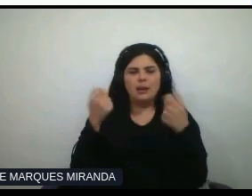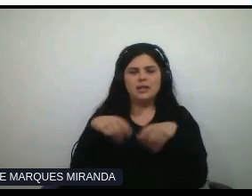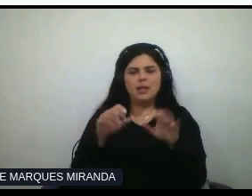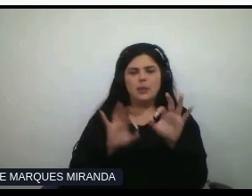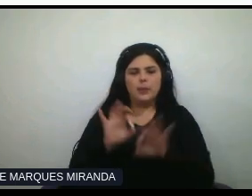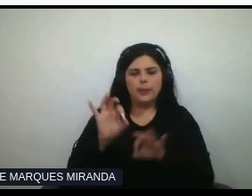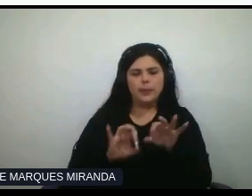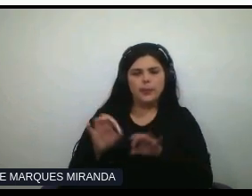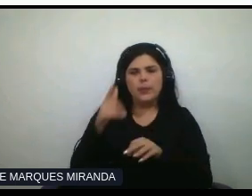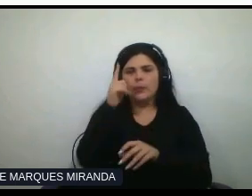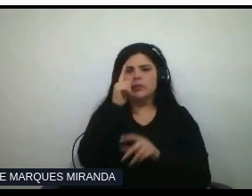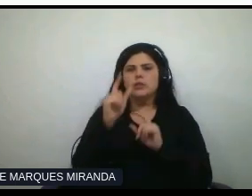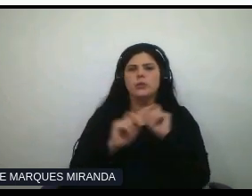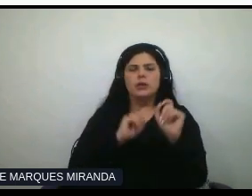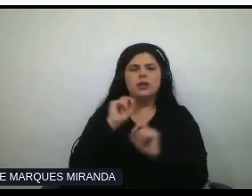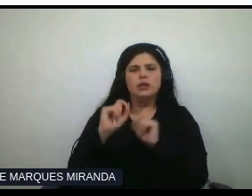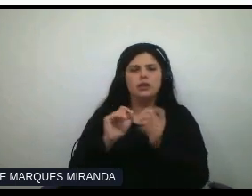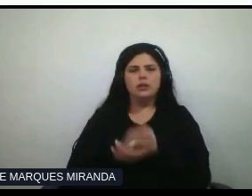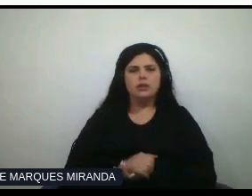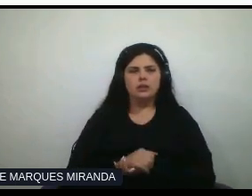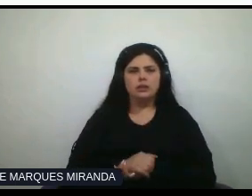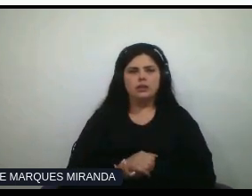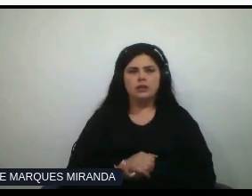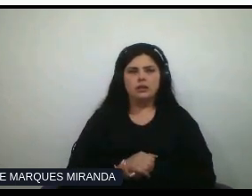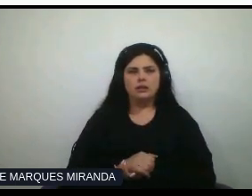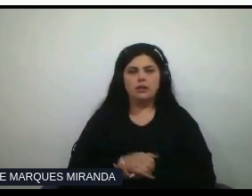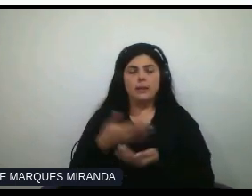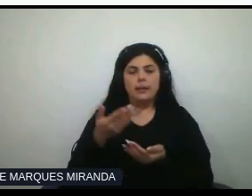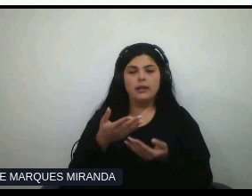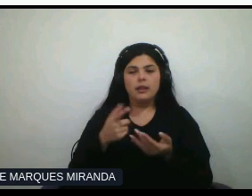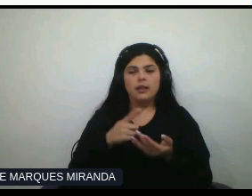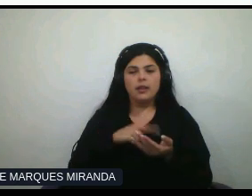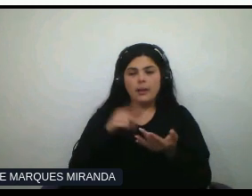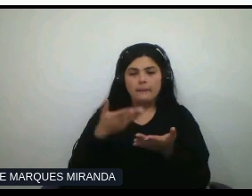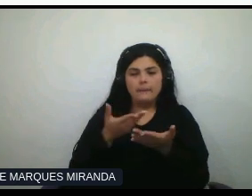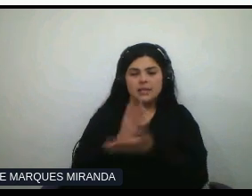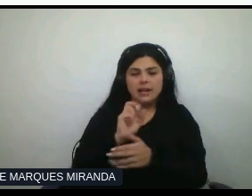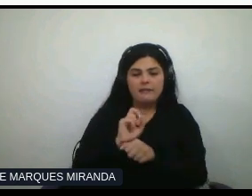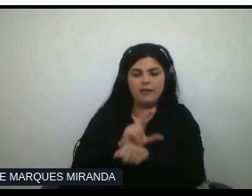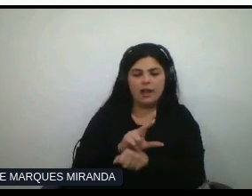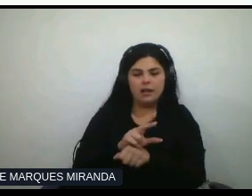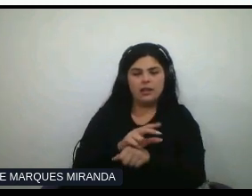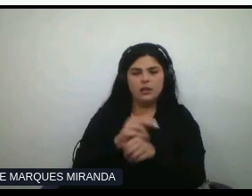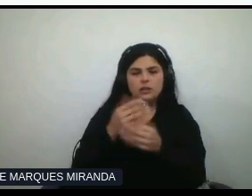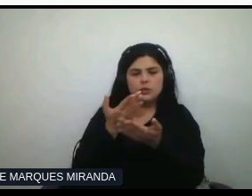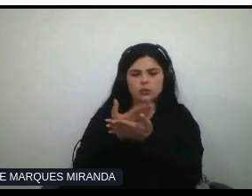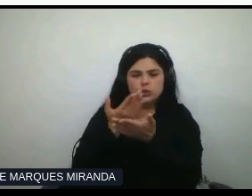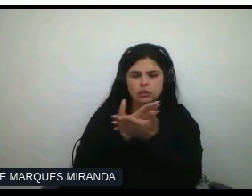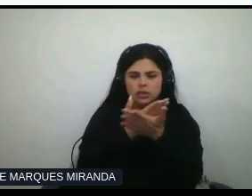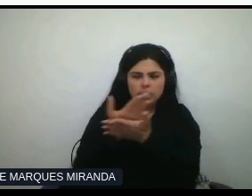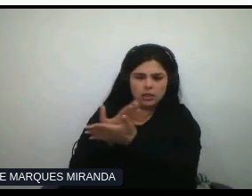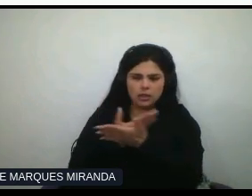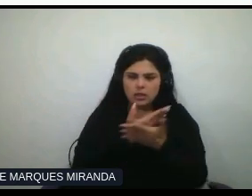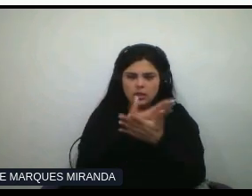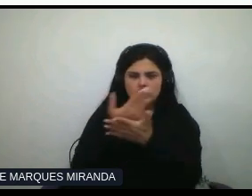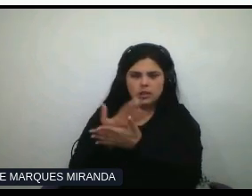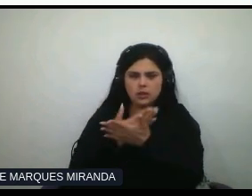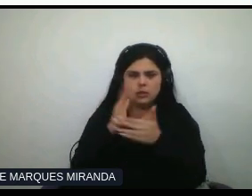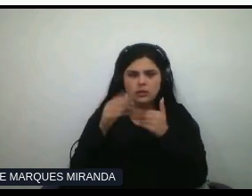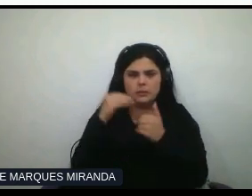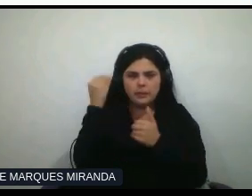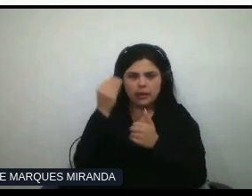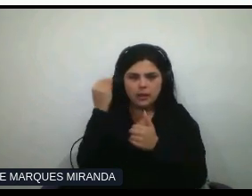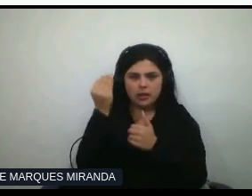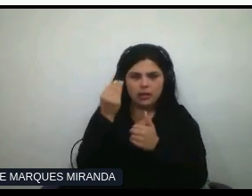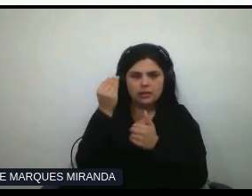preparado para passar para essa entrevista, como se tudo que eu estudei e todo o meu expertise não valesse a